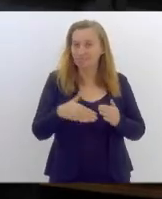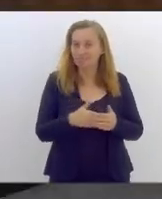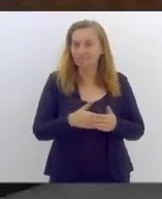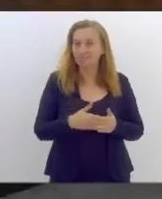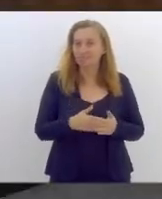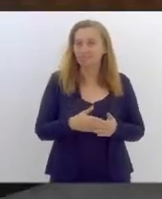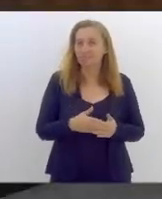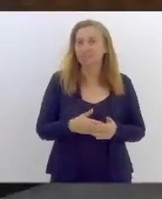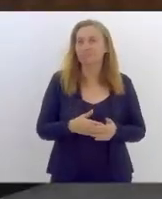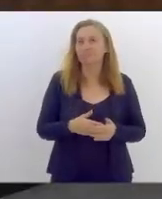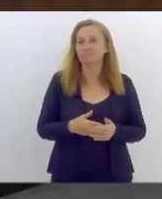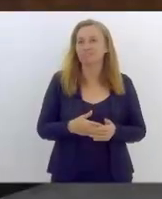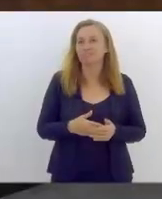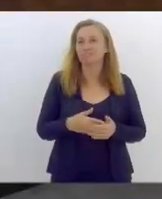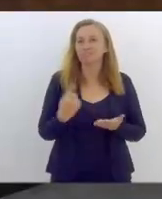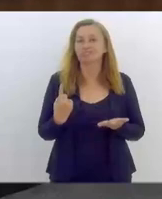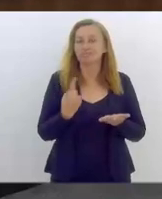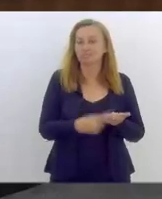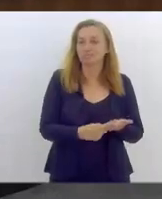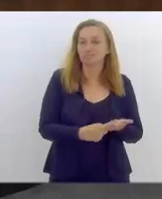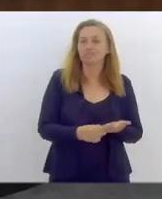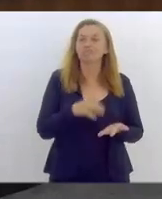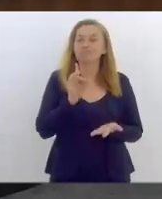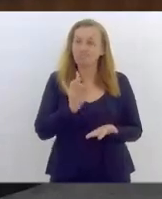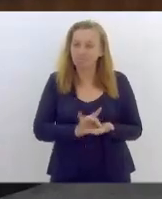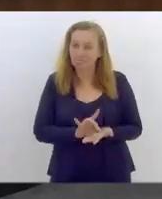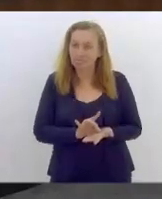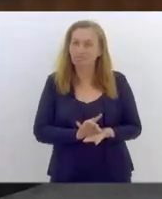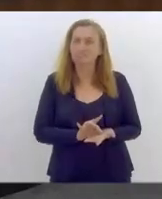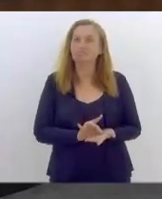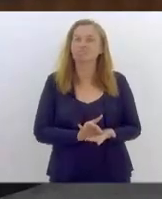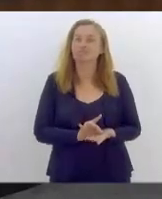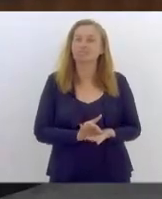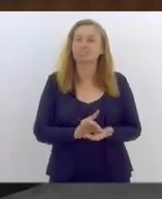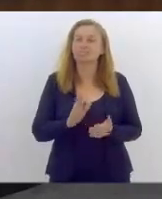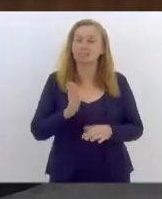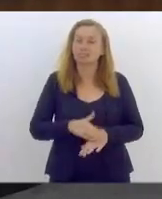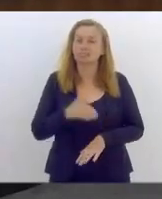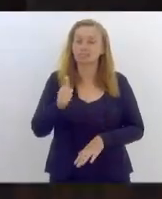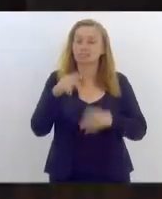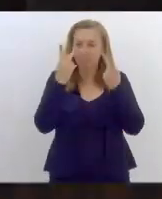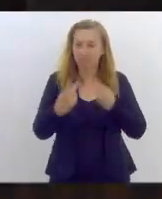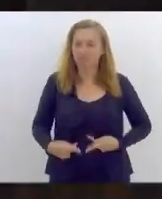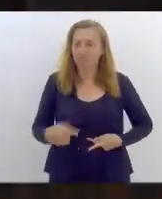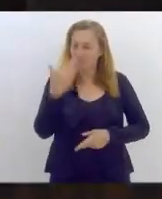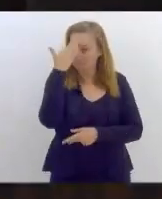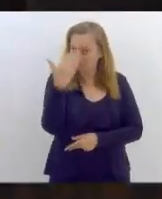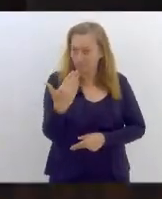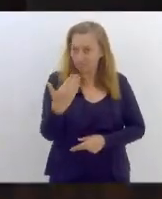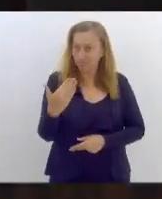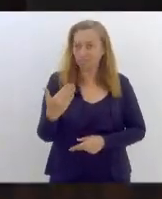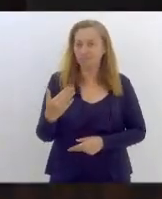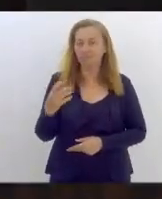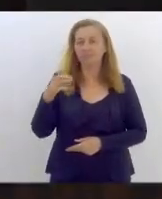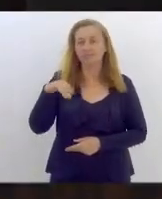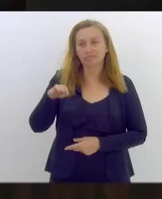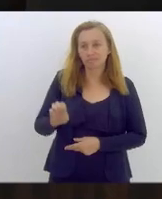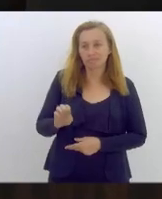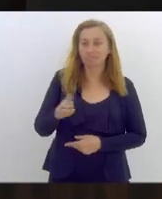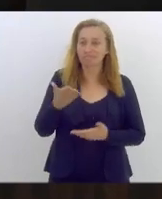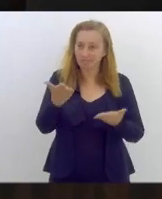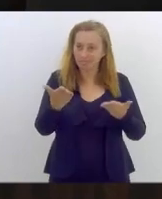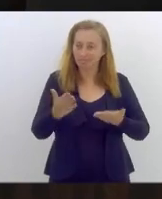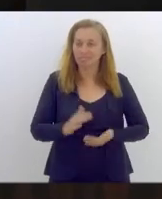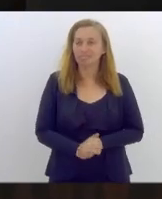e aquelas que se comprometem verdadeiramente com a dignidade humana. Muito obrigada, Marina Iris, por favor.